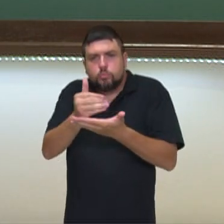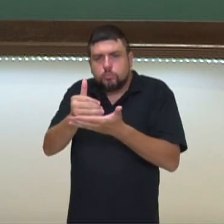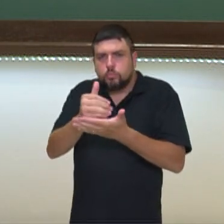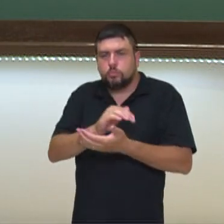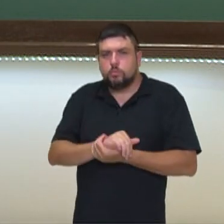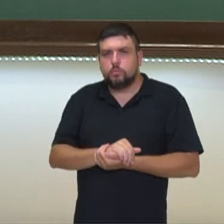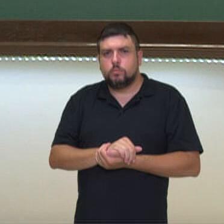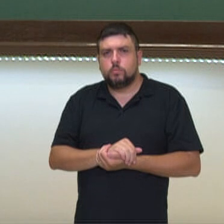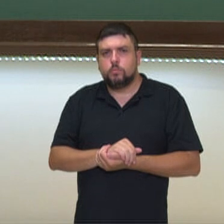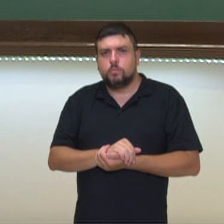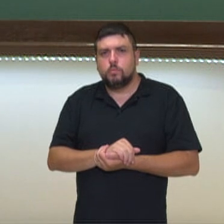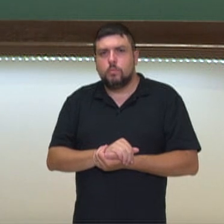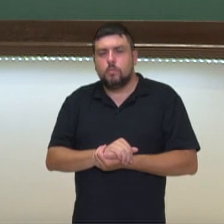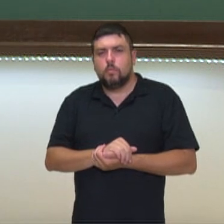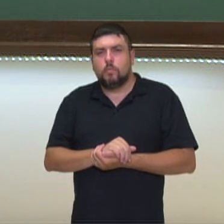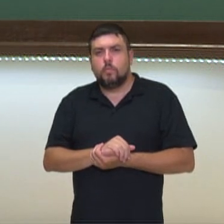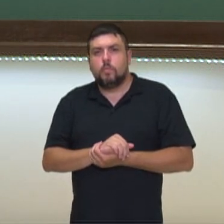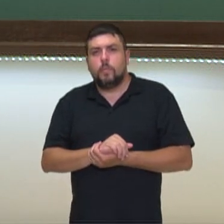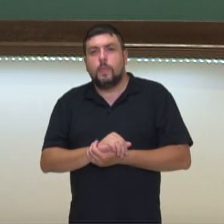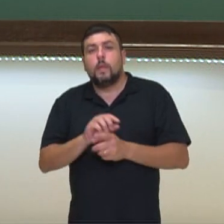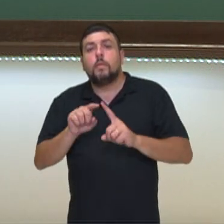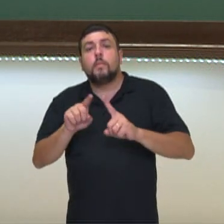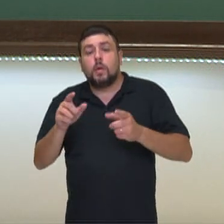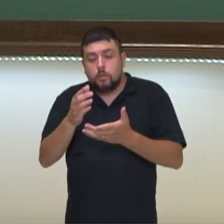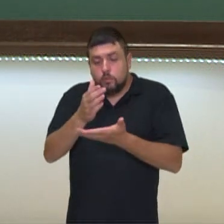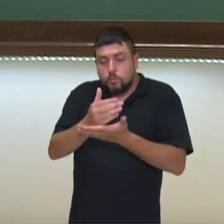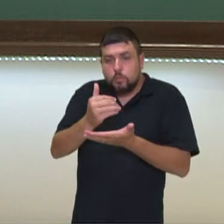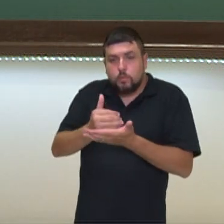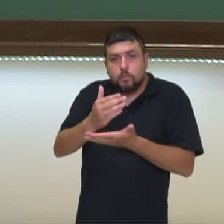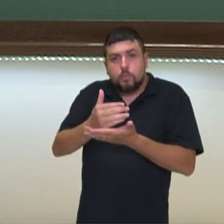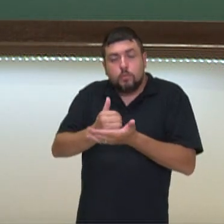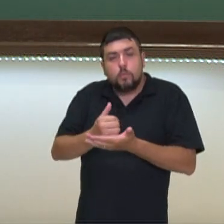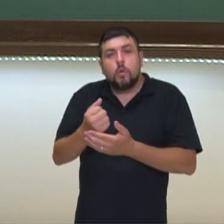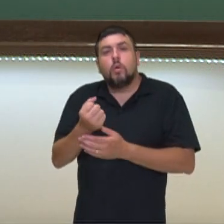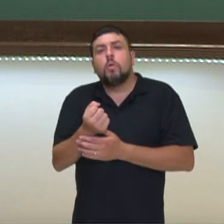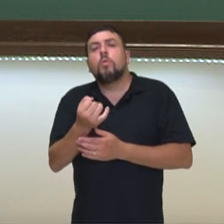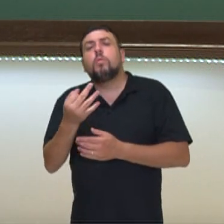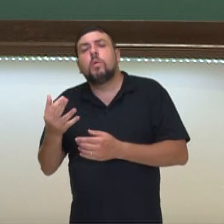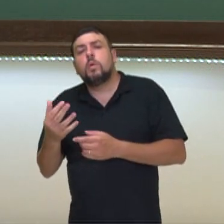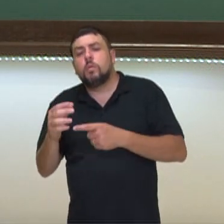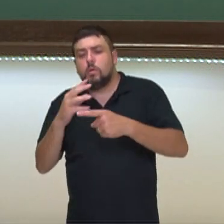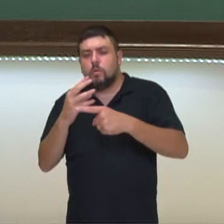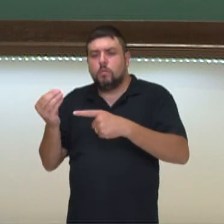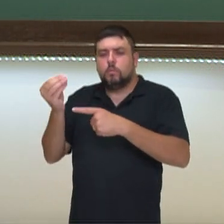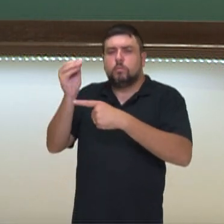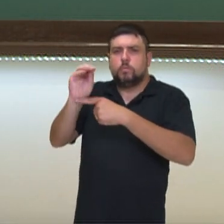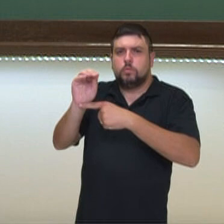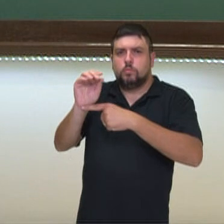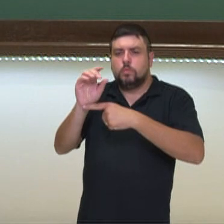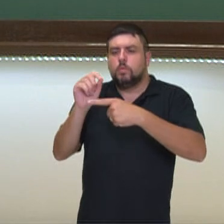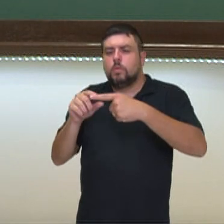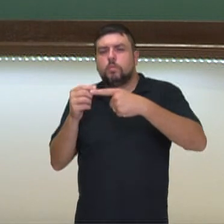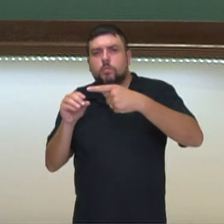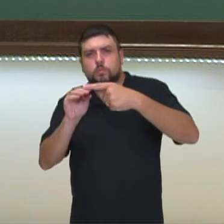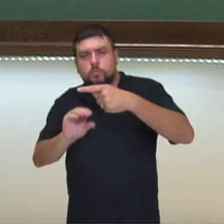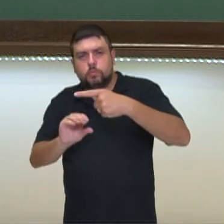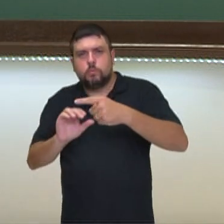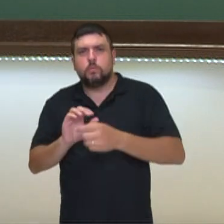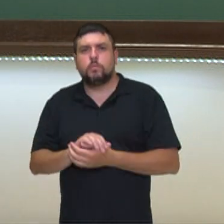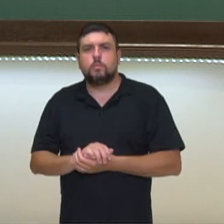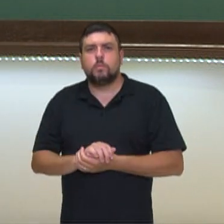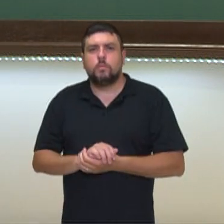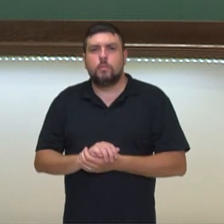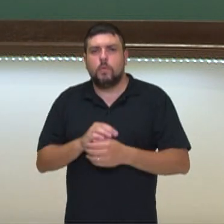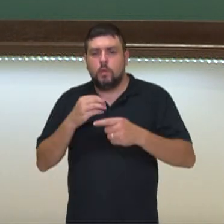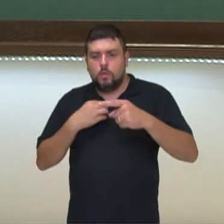Agora, a quantidade de pedaços em que essa figura foi dividida é o meu denominador. Tá? Então, o denominador não é um